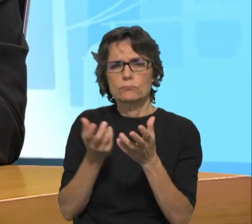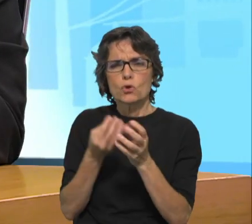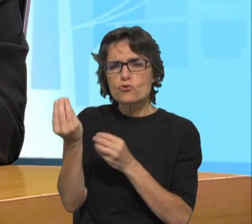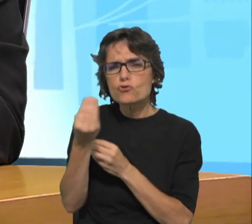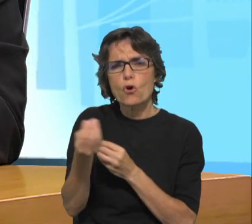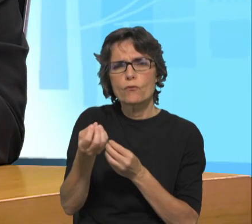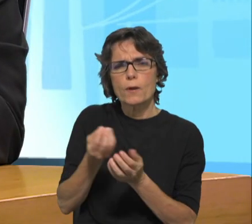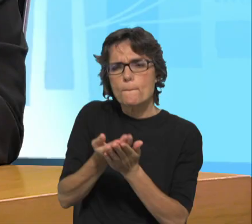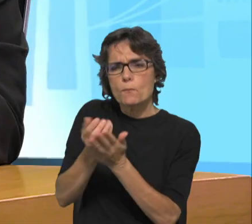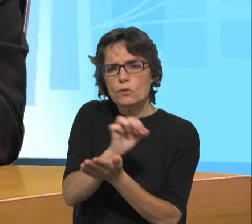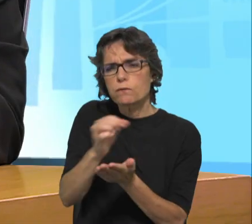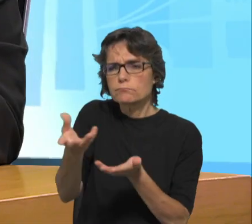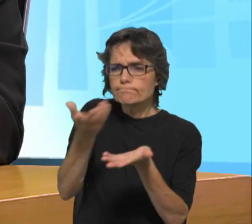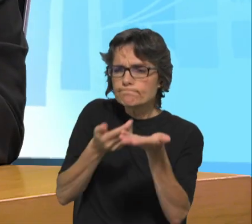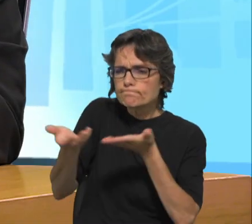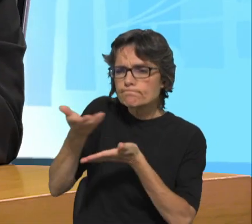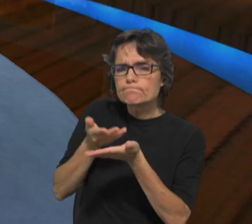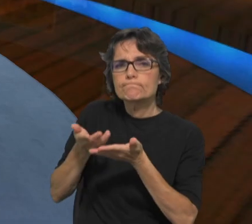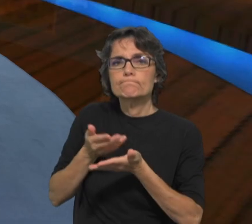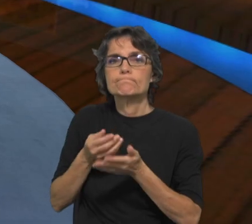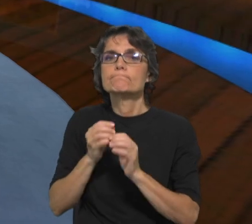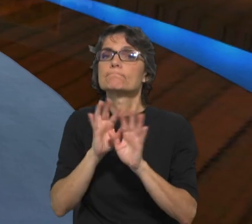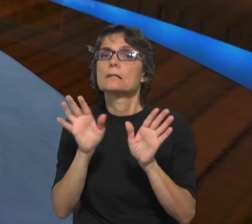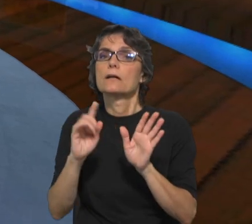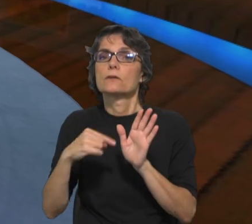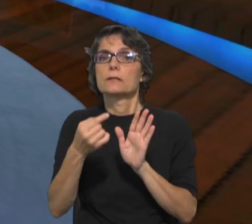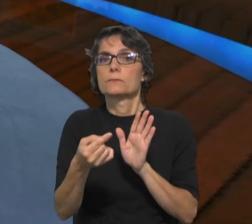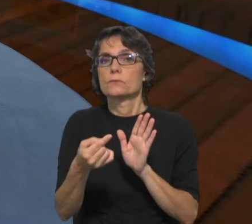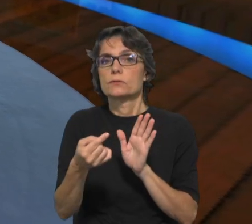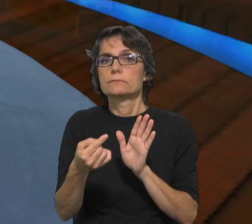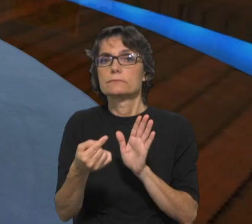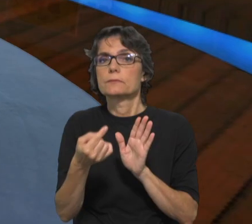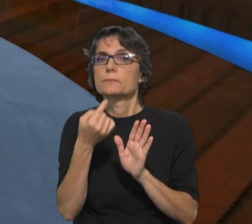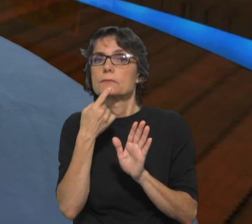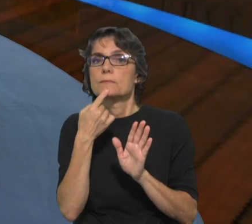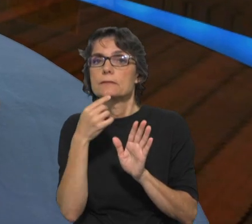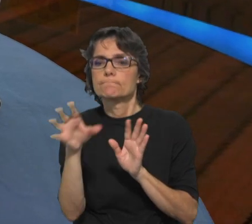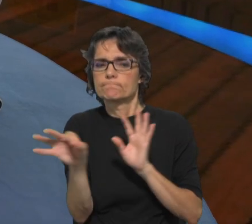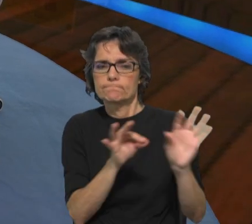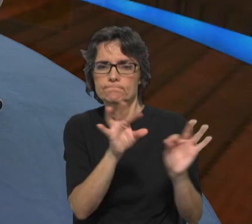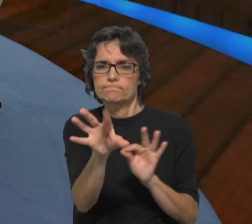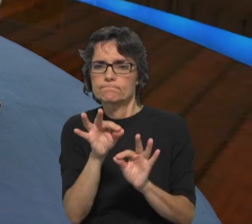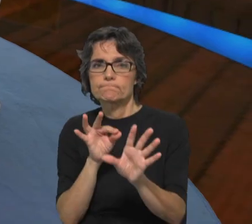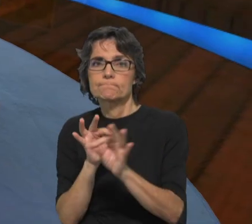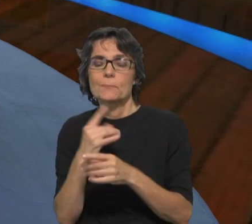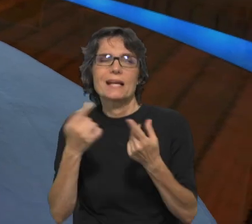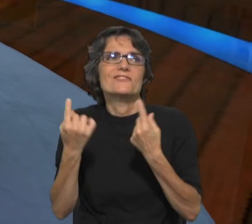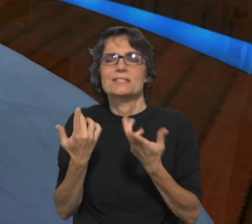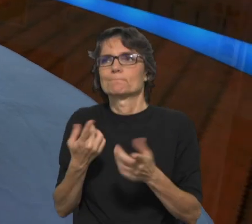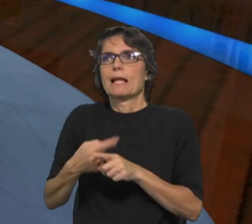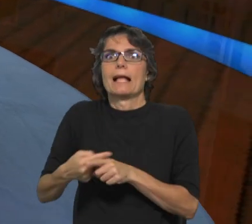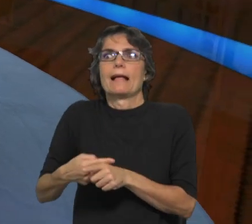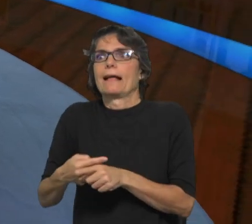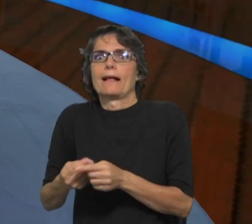propostas. É verdade que depois também é preciso sempre passar pelo crivo, digamos assim, porque às vezes na euforia